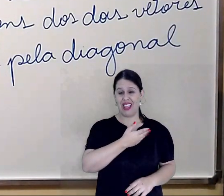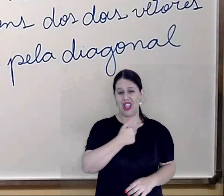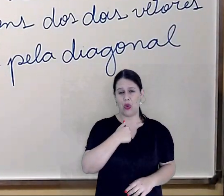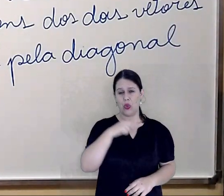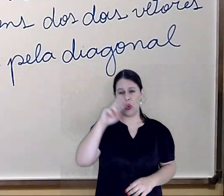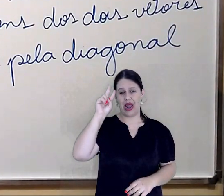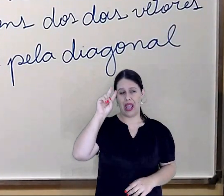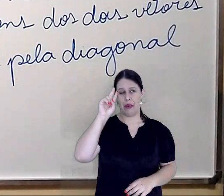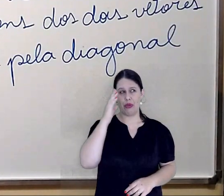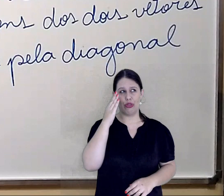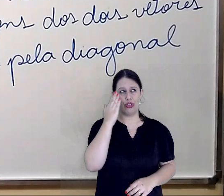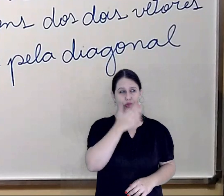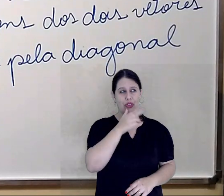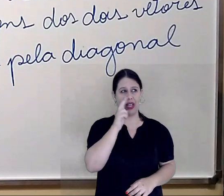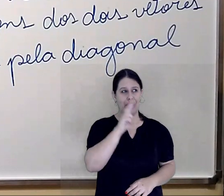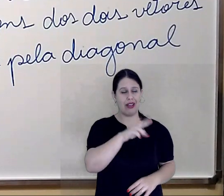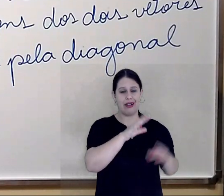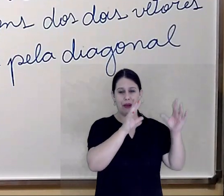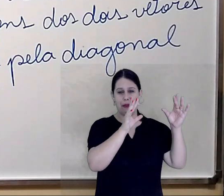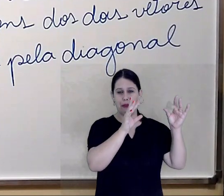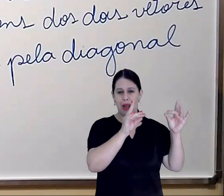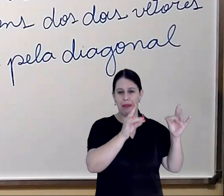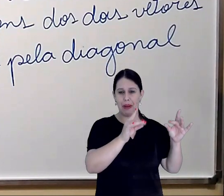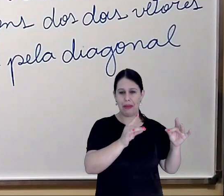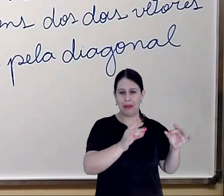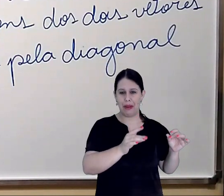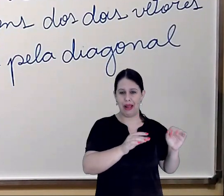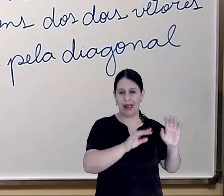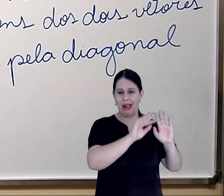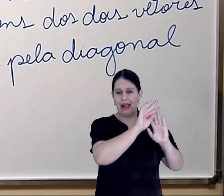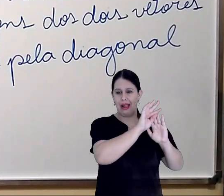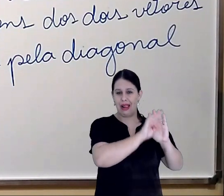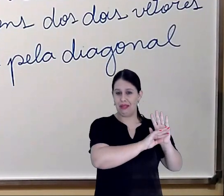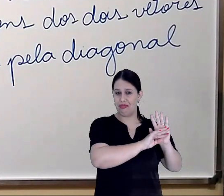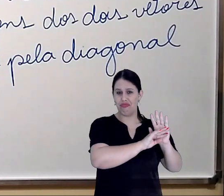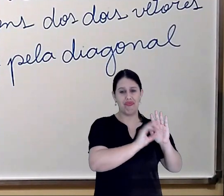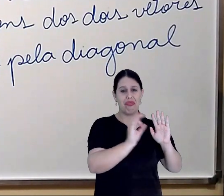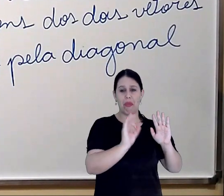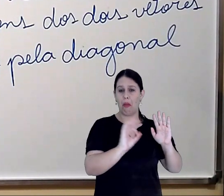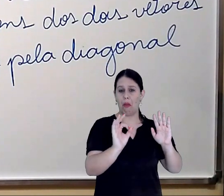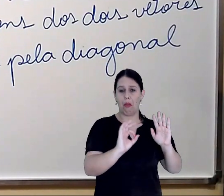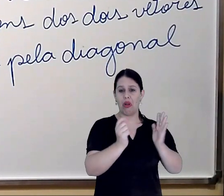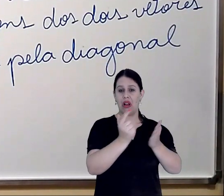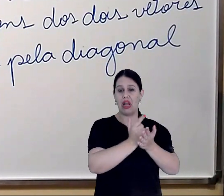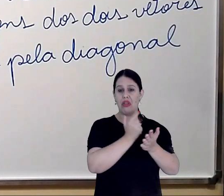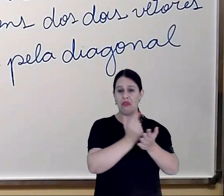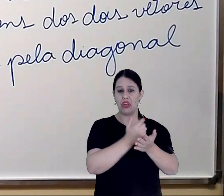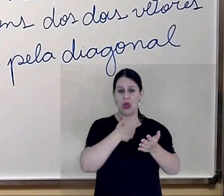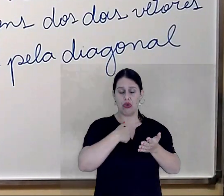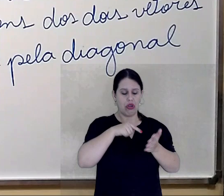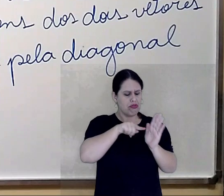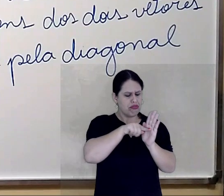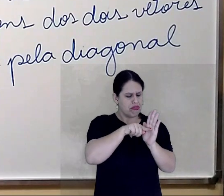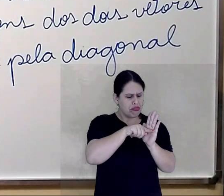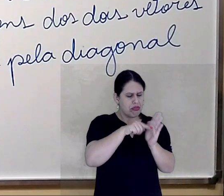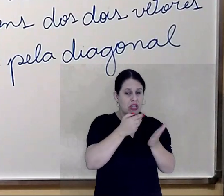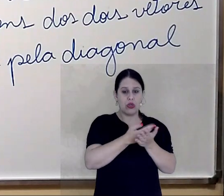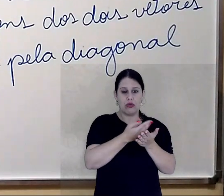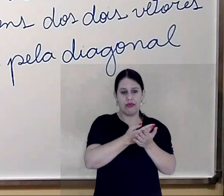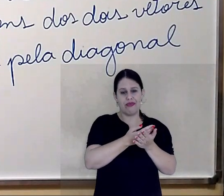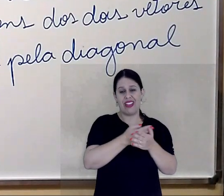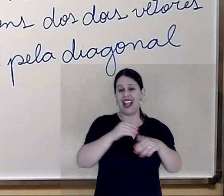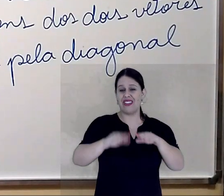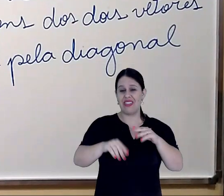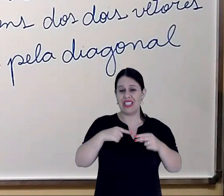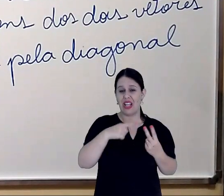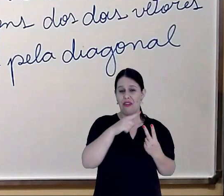regra definida com palavras em nenhum livro que eu já tenha estudado. Geralmente tem os